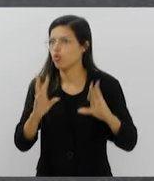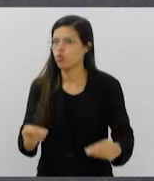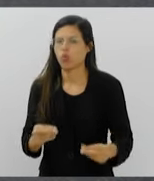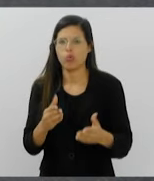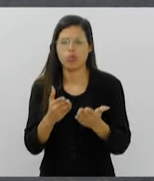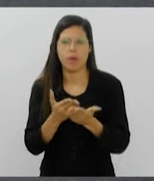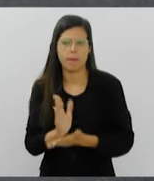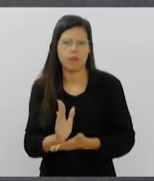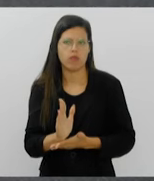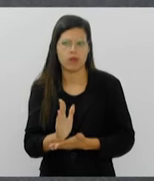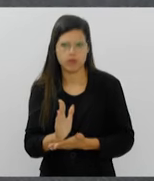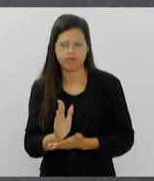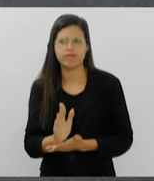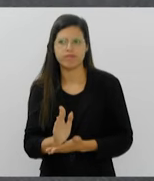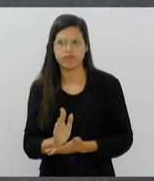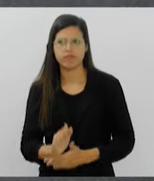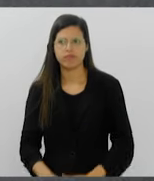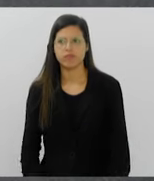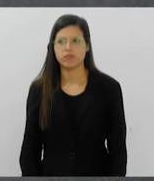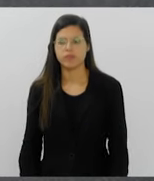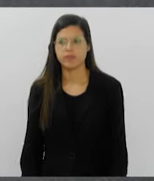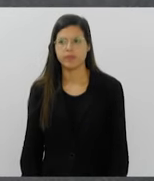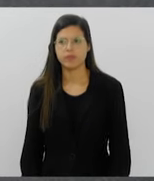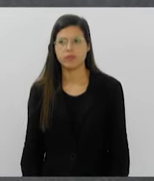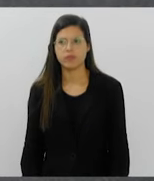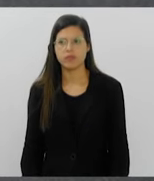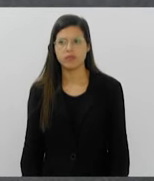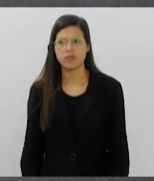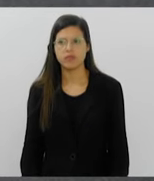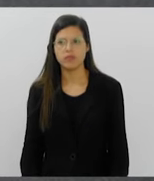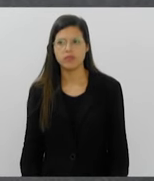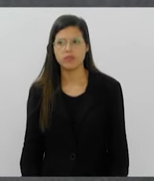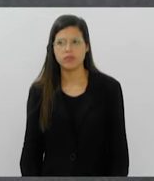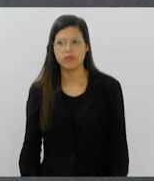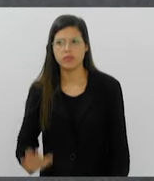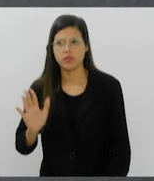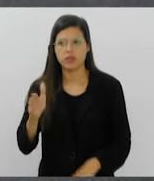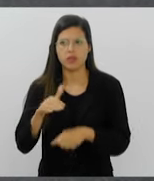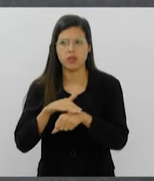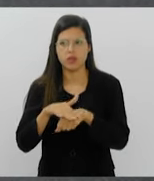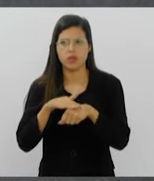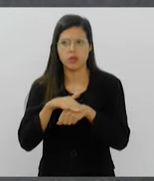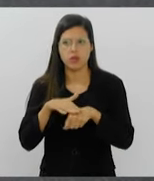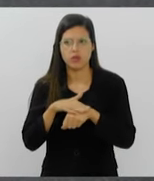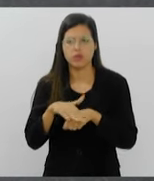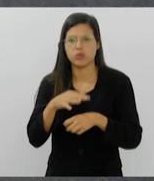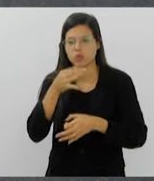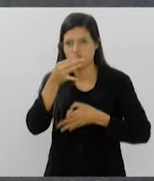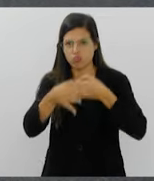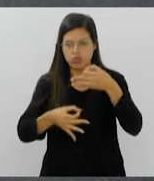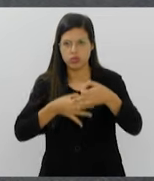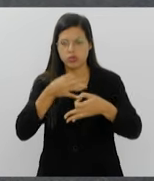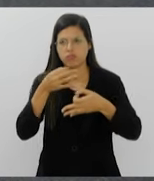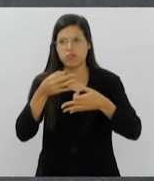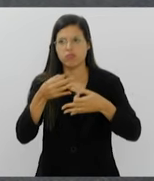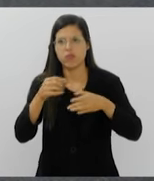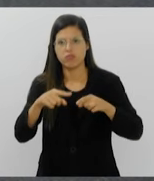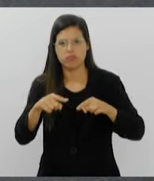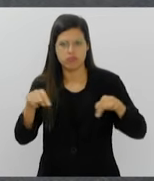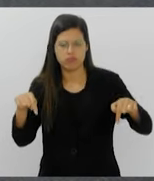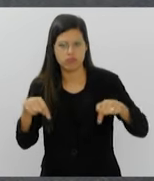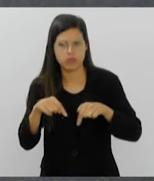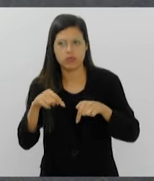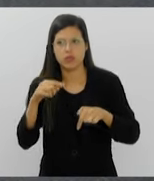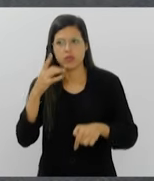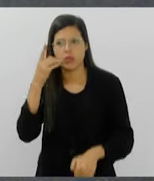unanimidade. E aí fica aqui, a gente já conversou isso anteriormente, sugestão do gabinete do deputado Alan Lopes, para